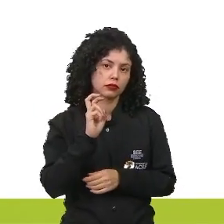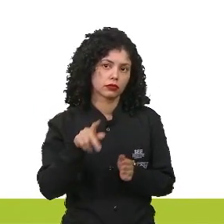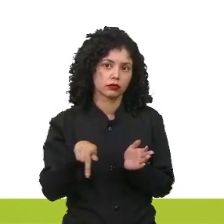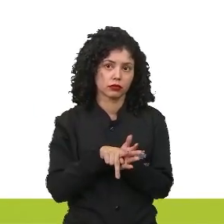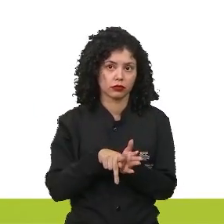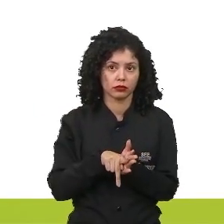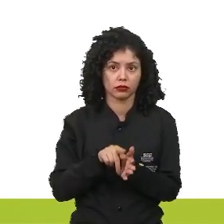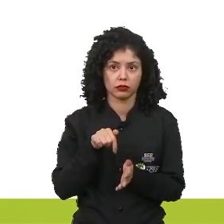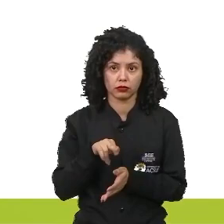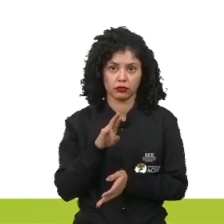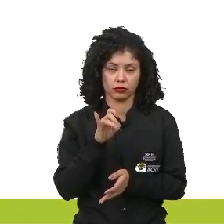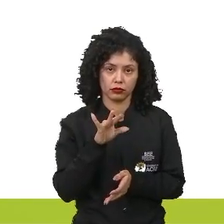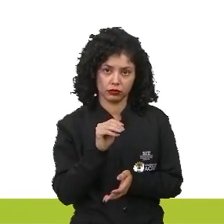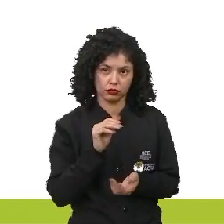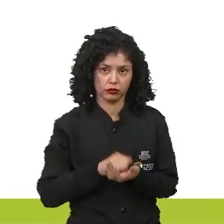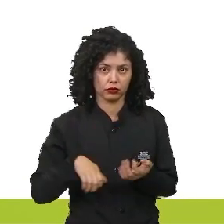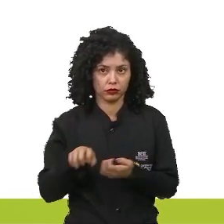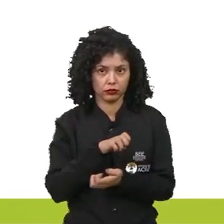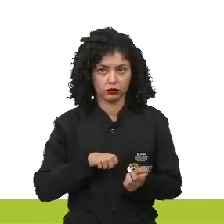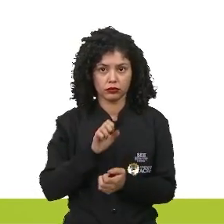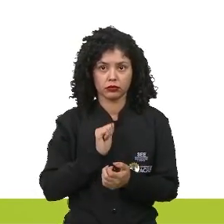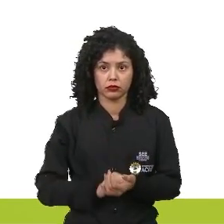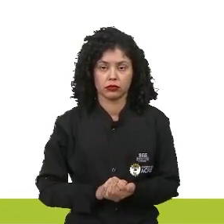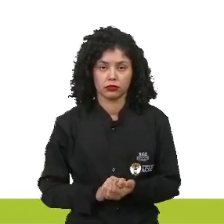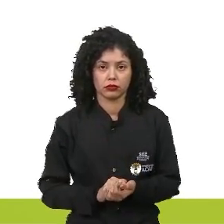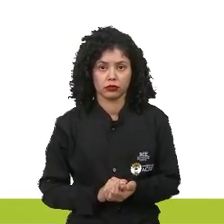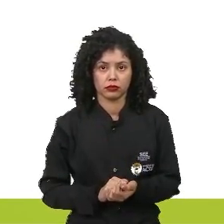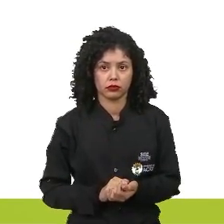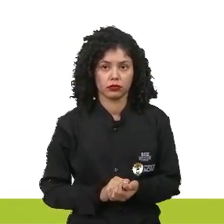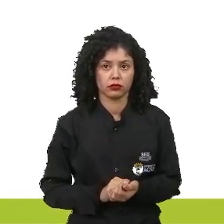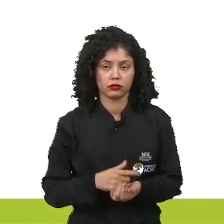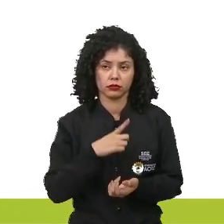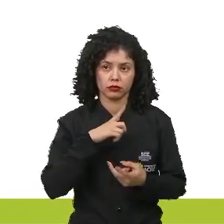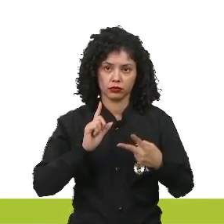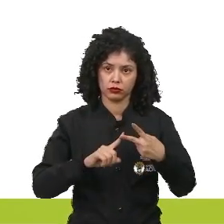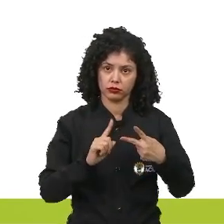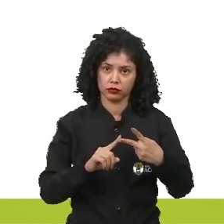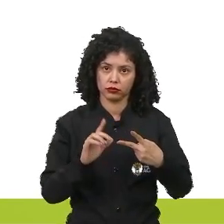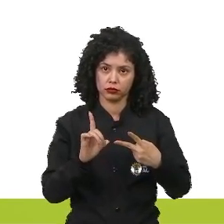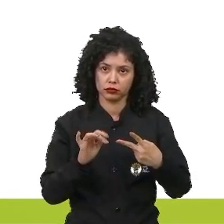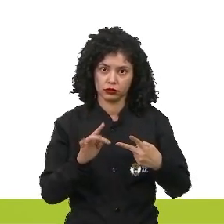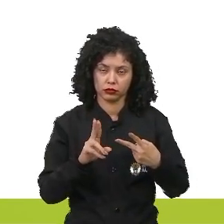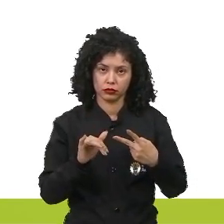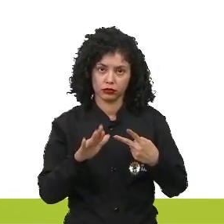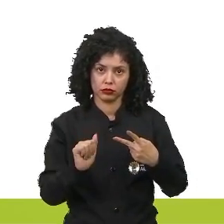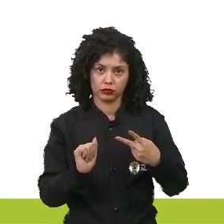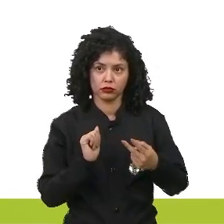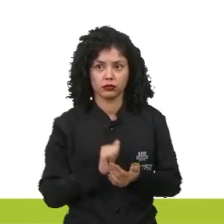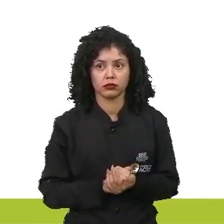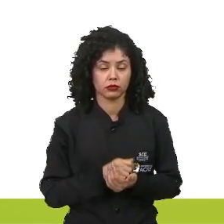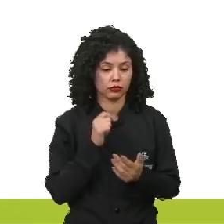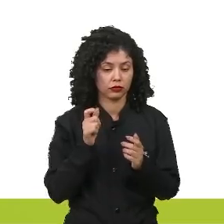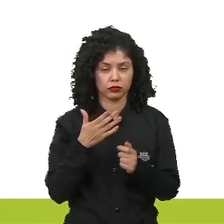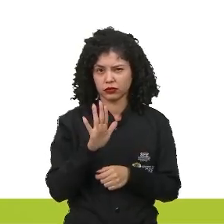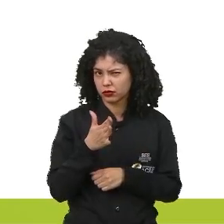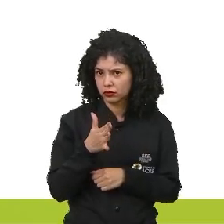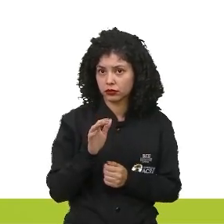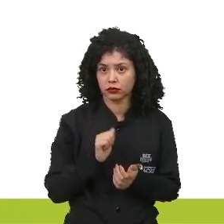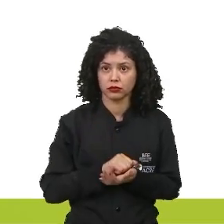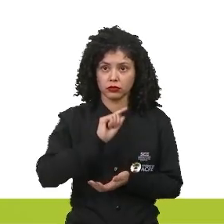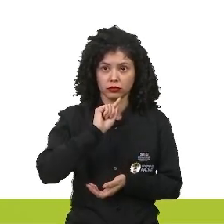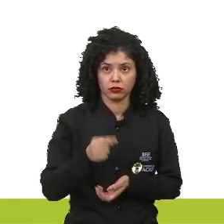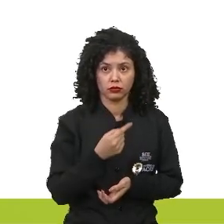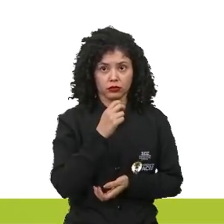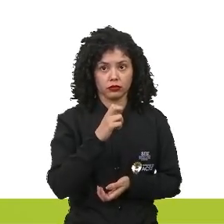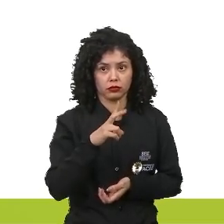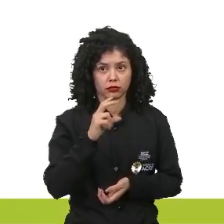essa revolta do Filipe de Santos, ou revolta de Vila Rica, nós tivemos também a cobrança da derrama, que era uma cota de aproximadamente 1.500